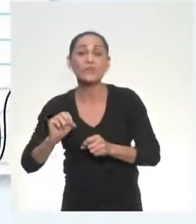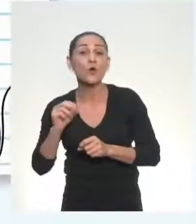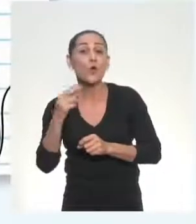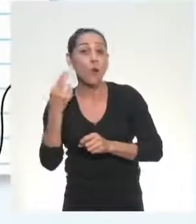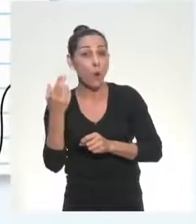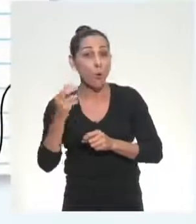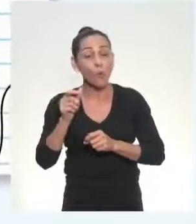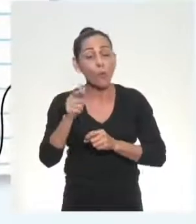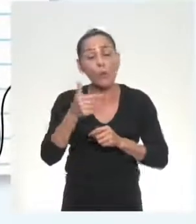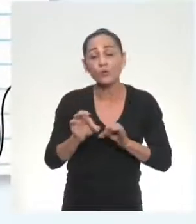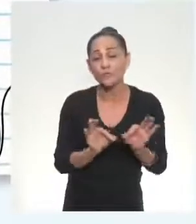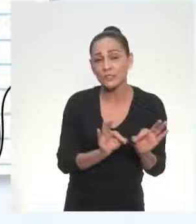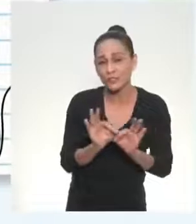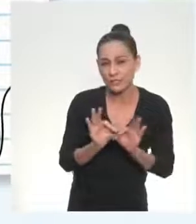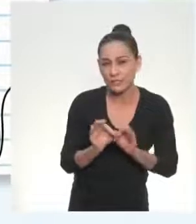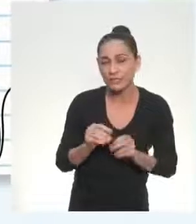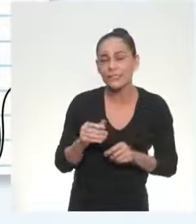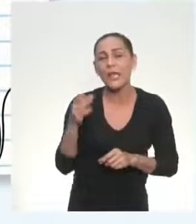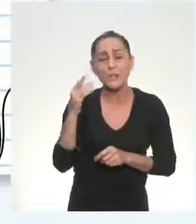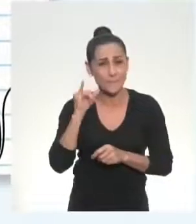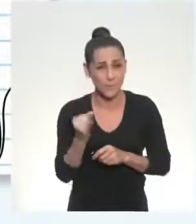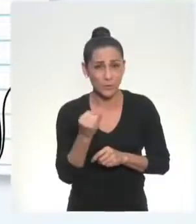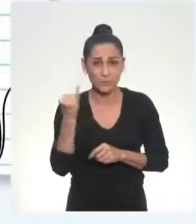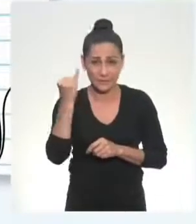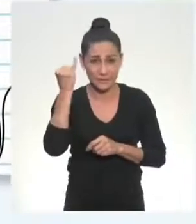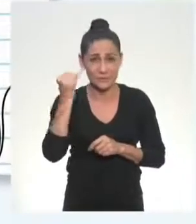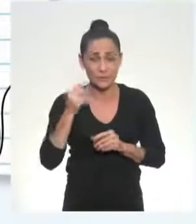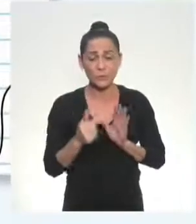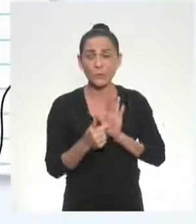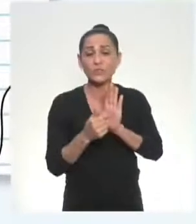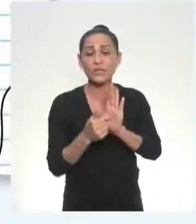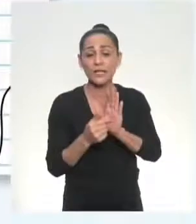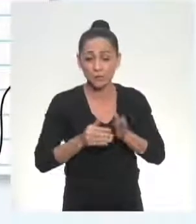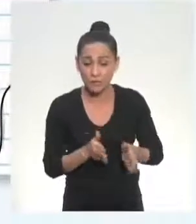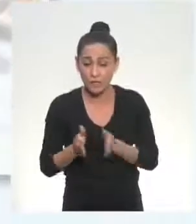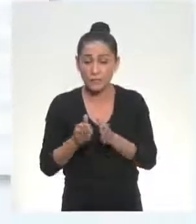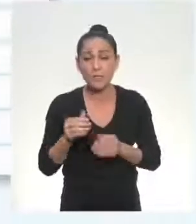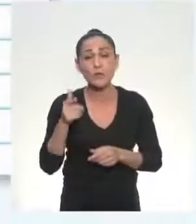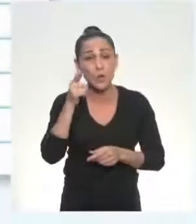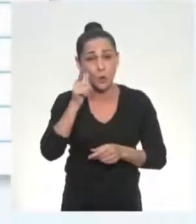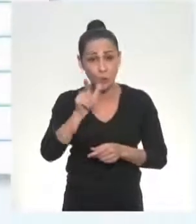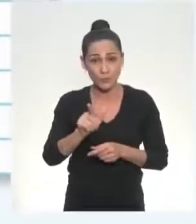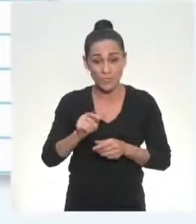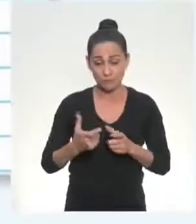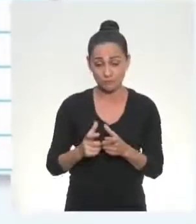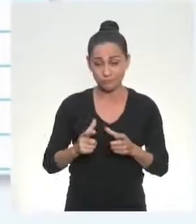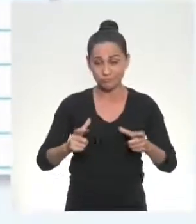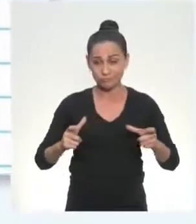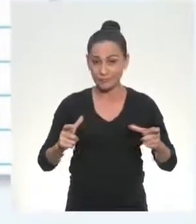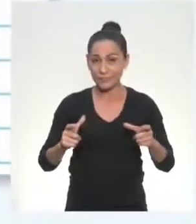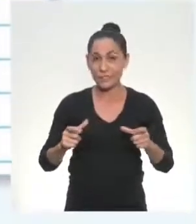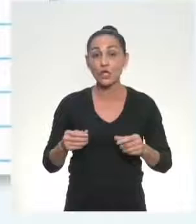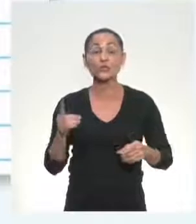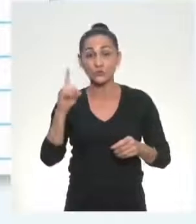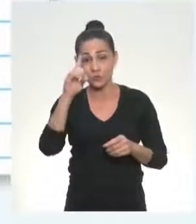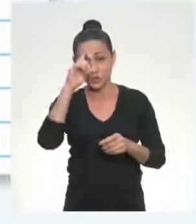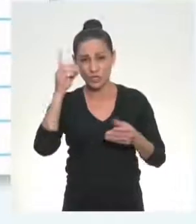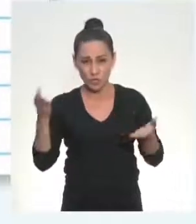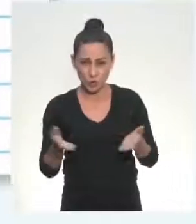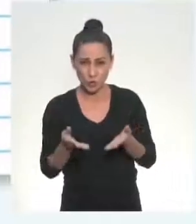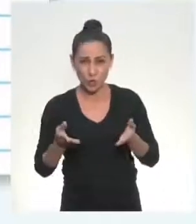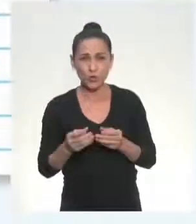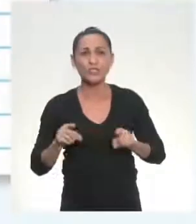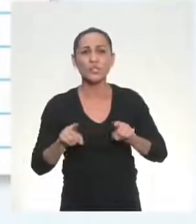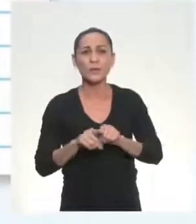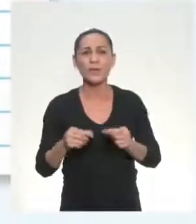outros arranjos. Importante ressaltar que esse é apenas um dos caminhos possíveis para o crescimento. Nos dias atuais, outras atividades além